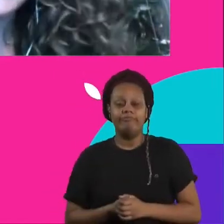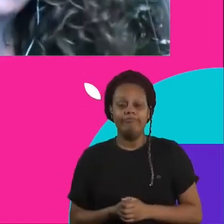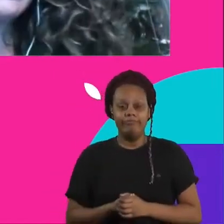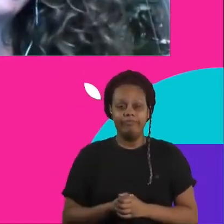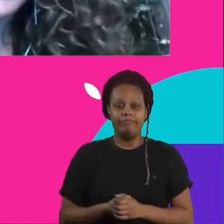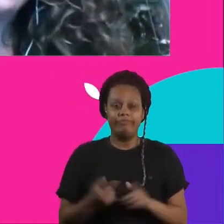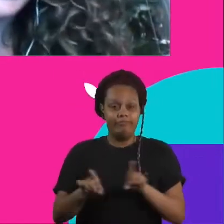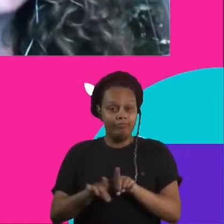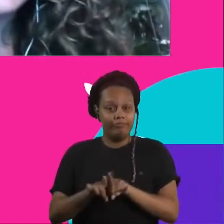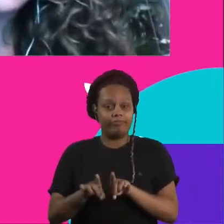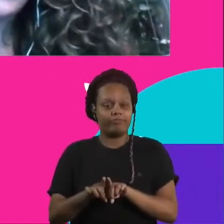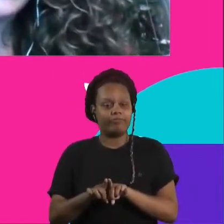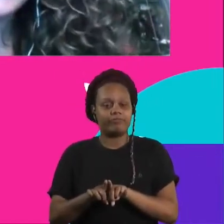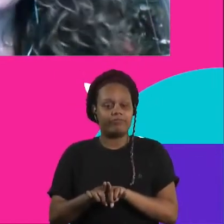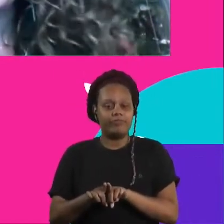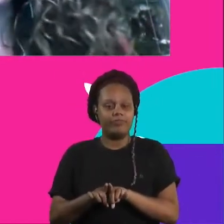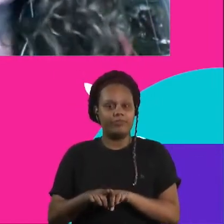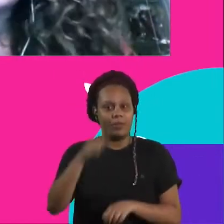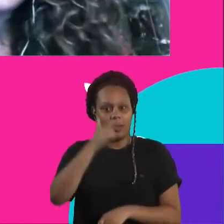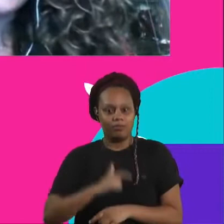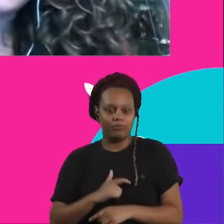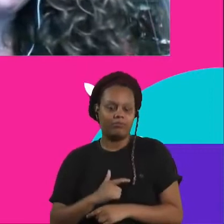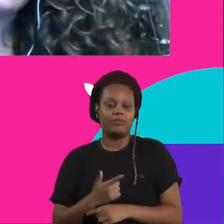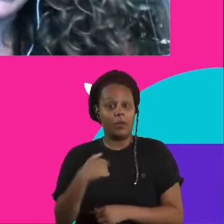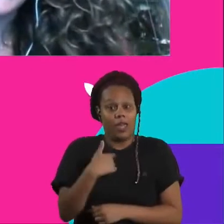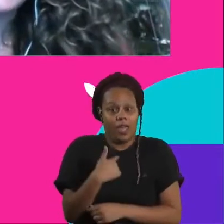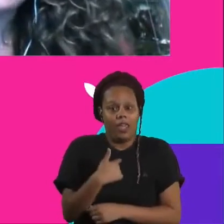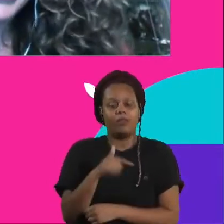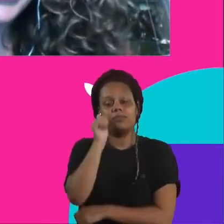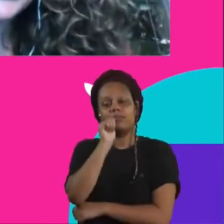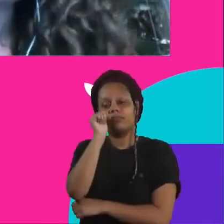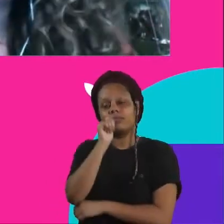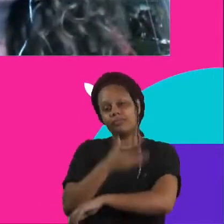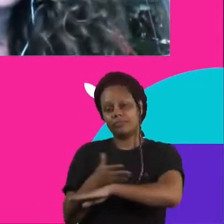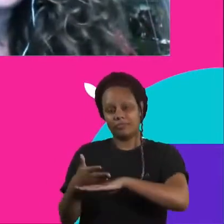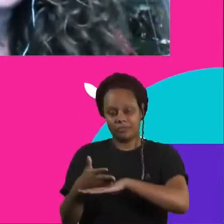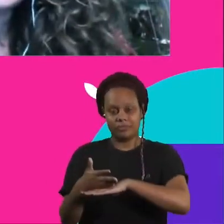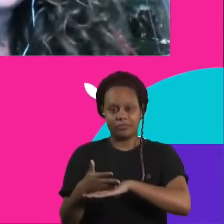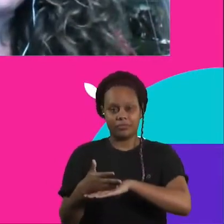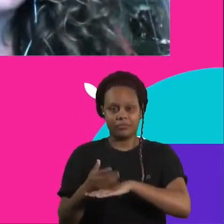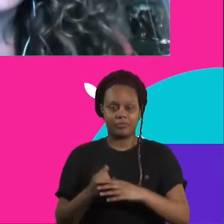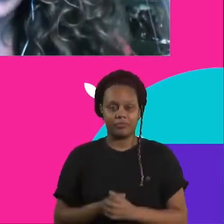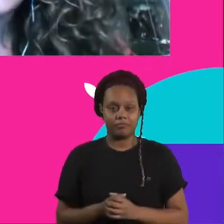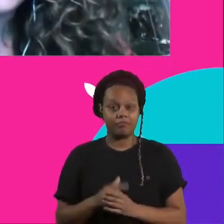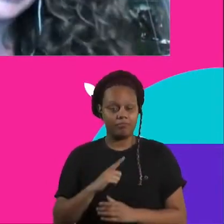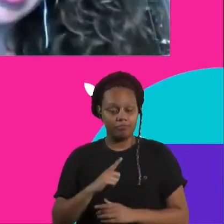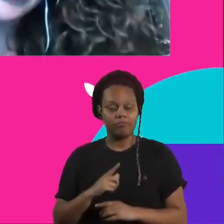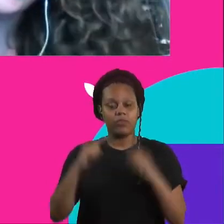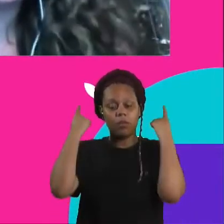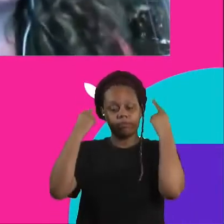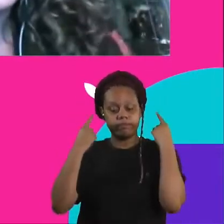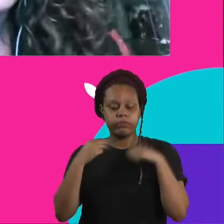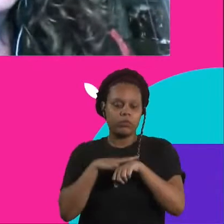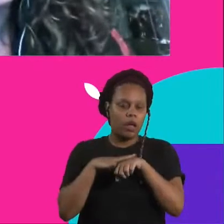visualizar e saber mais ou menos como que nós estamos aqui. Então, eu sou uma mulher branca, tenho os cabelos cacheados,